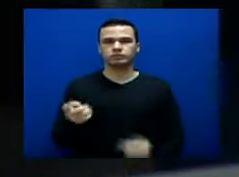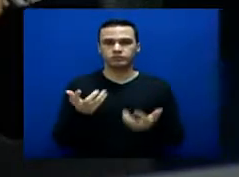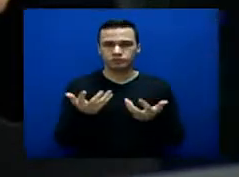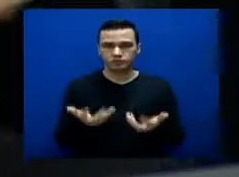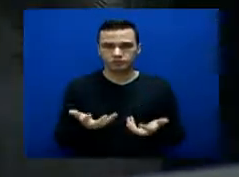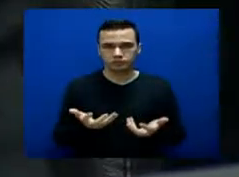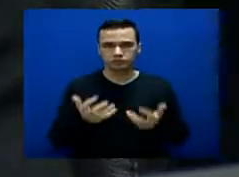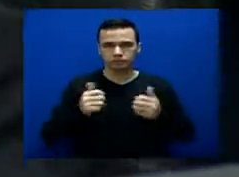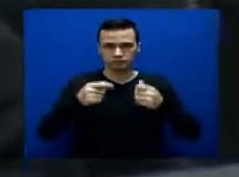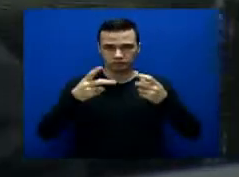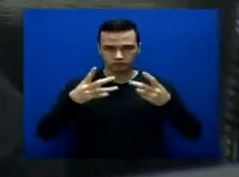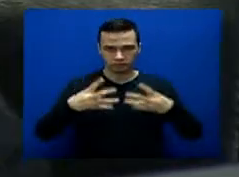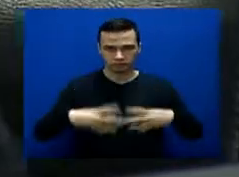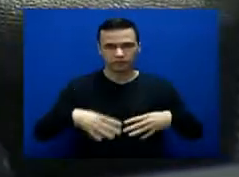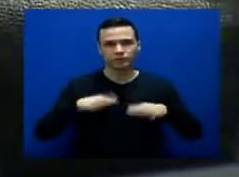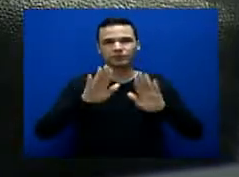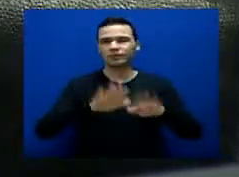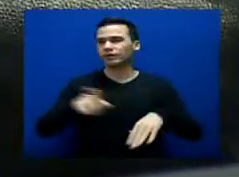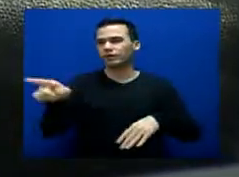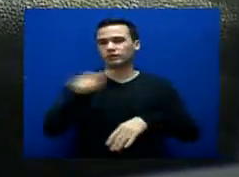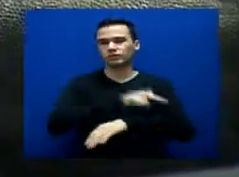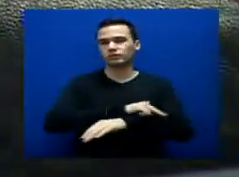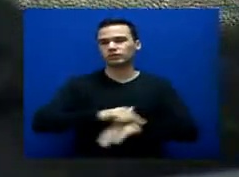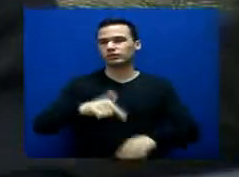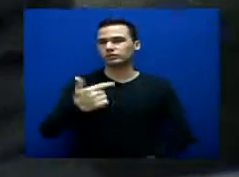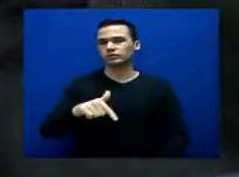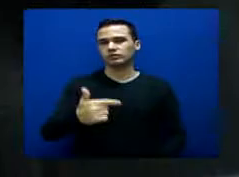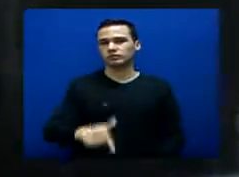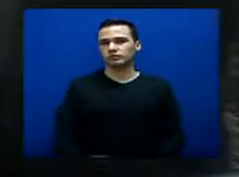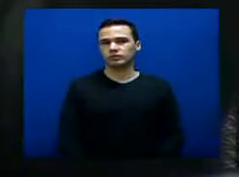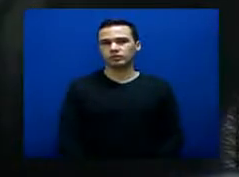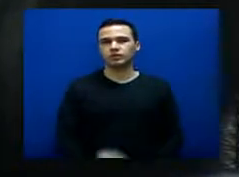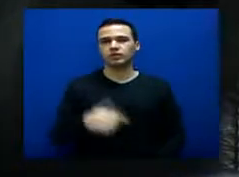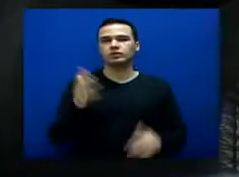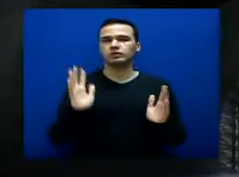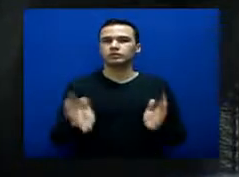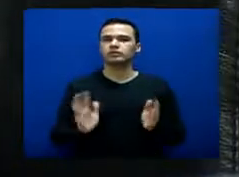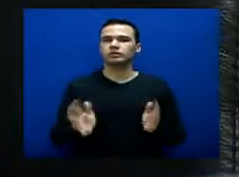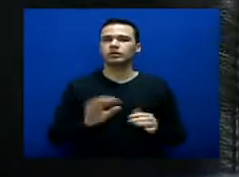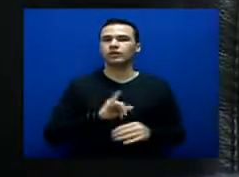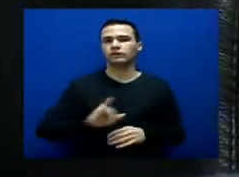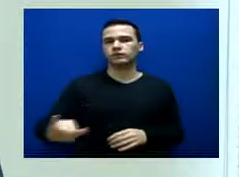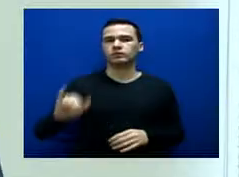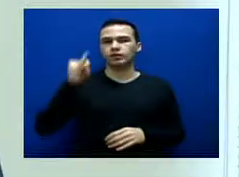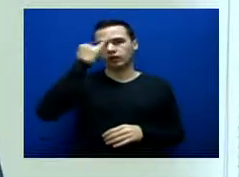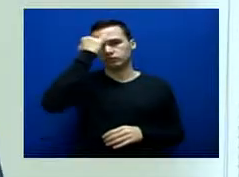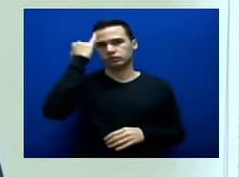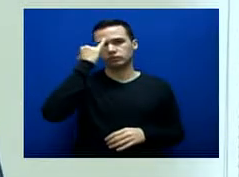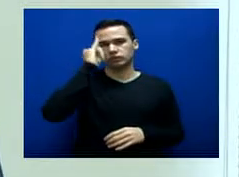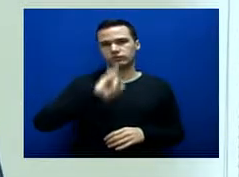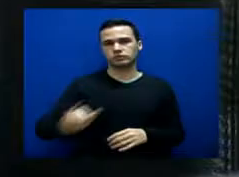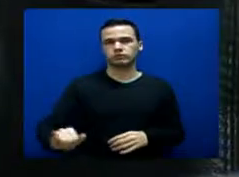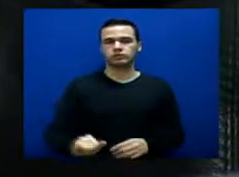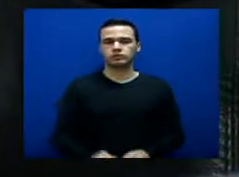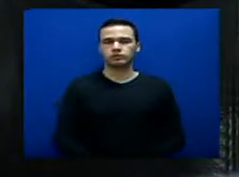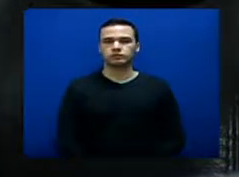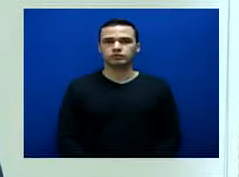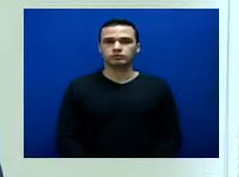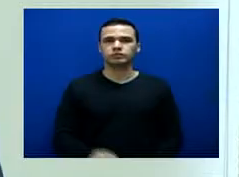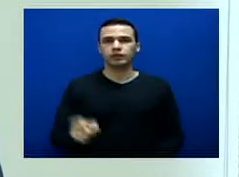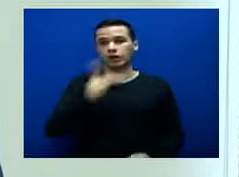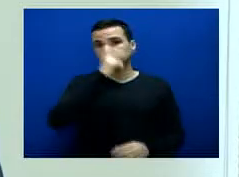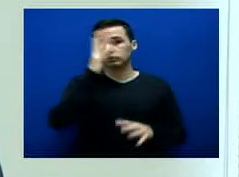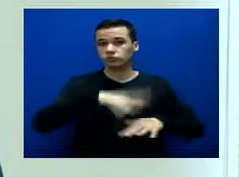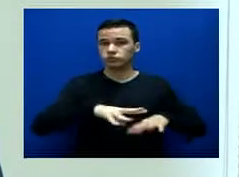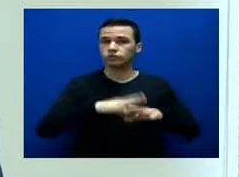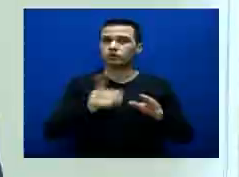de explicar. Pessoal, como eu não tenho pessoal, já me falaram. Pessoal, vamos ouvir, olha o vereador Irineu. Pessoal.